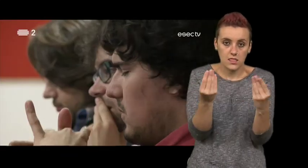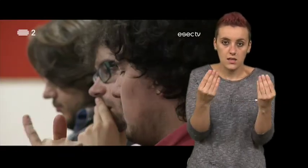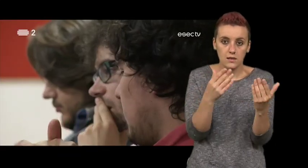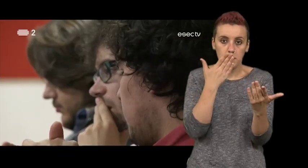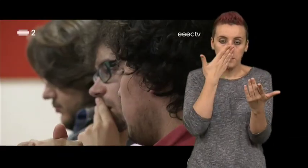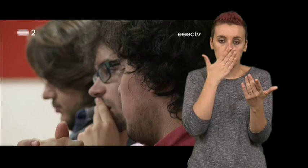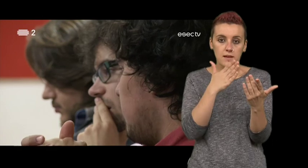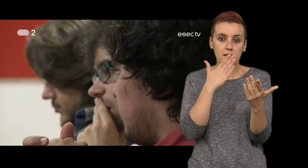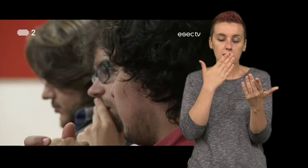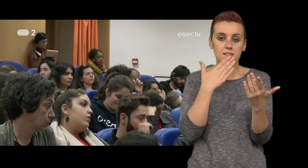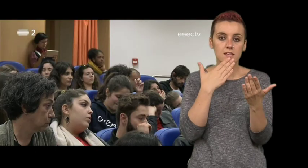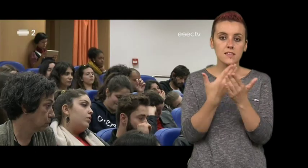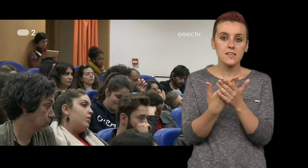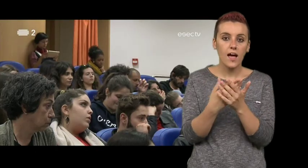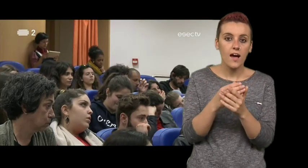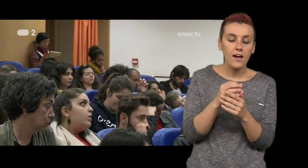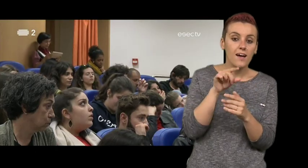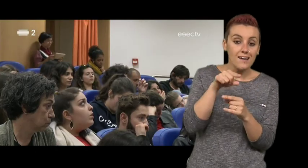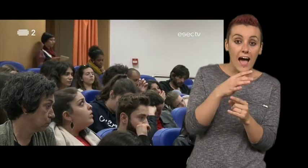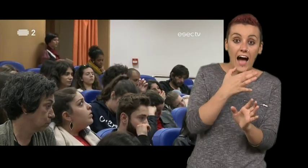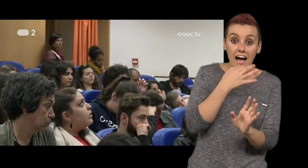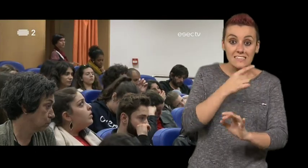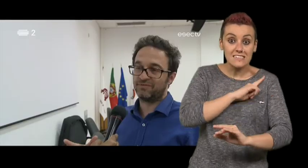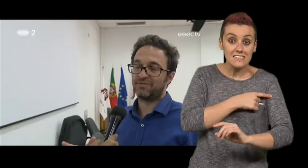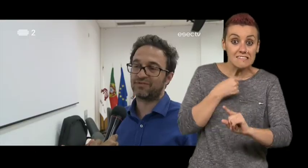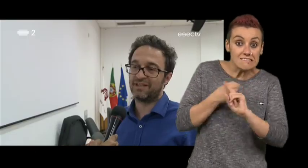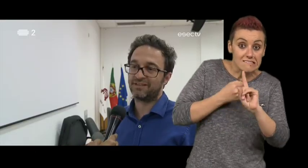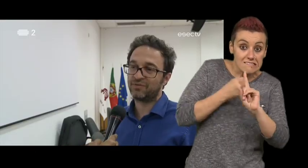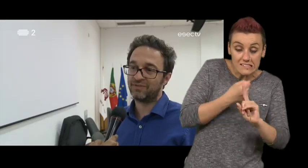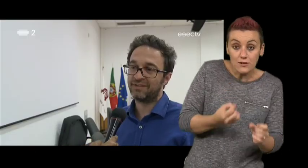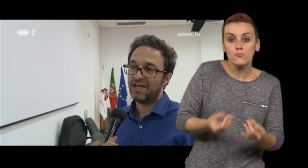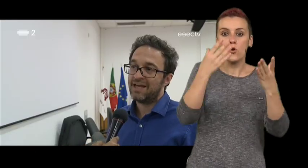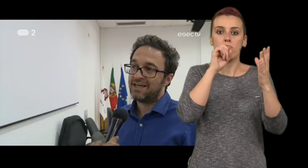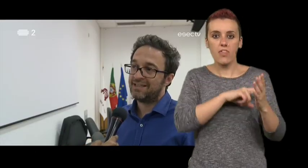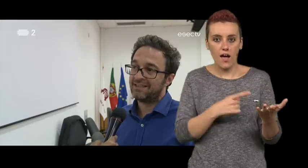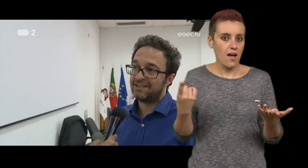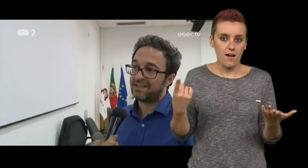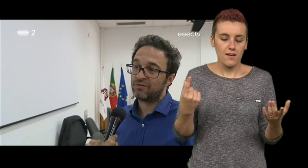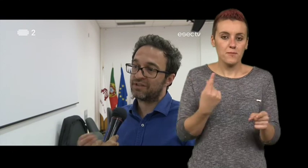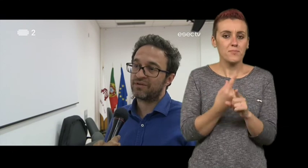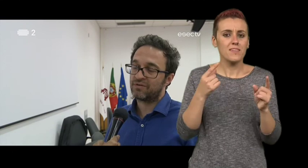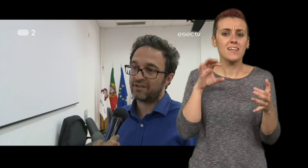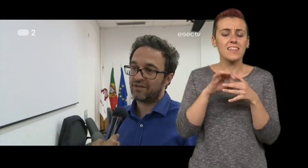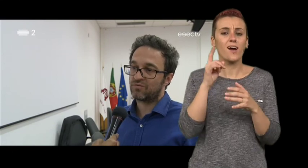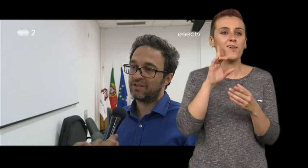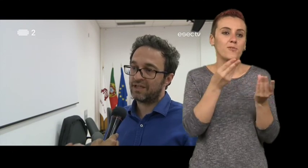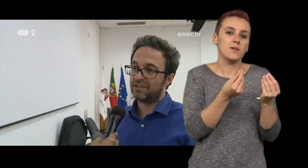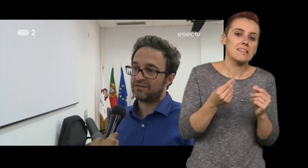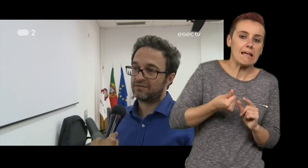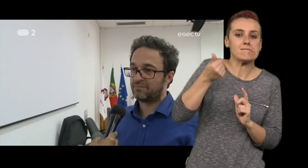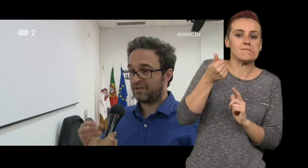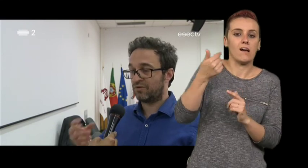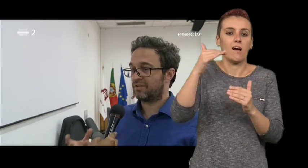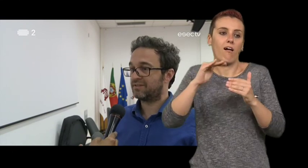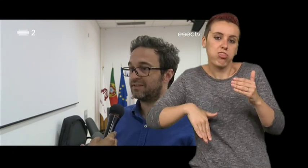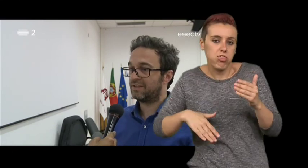uma espécie de darwinismo onde só os mais resistentes vão chegar até ao fim. E que não tem a ver com critérios de qualidade